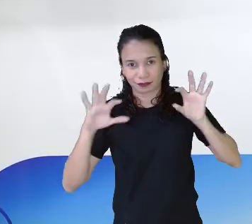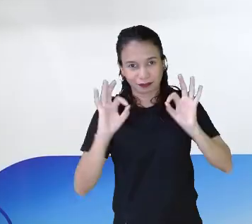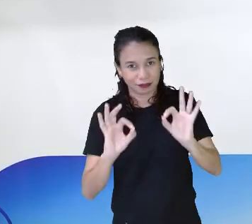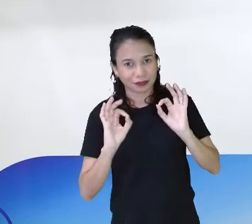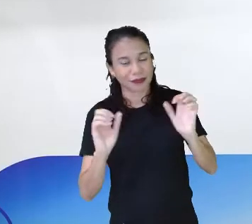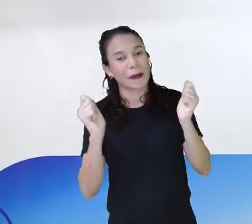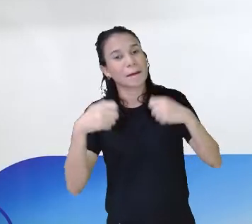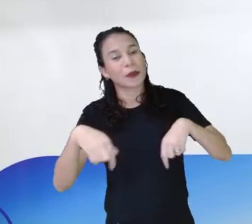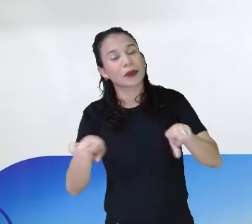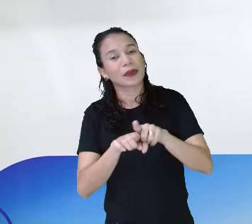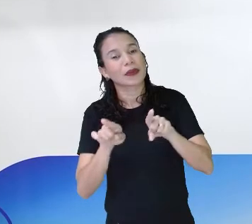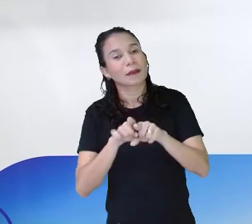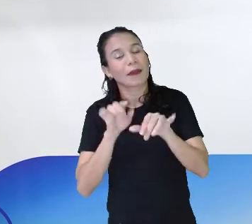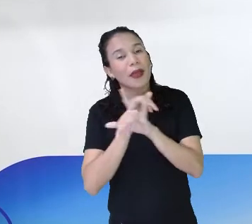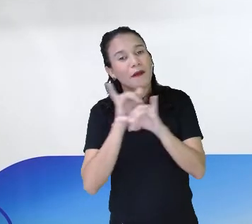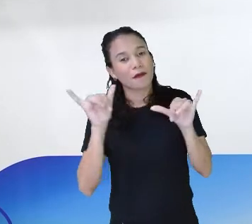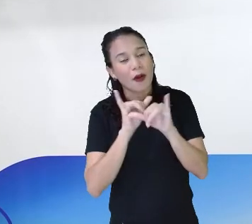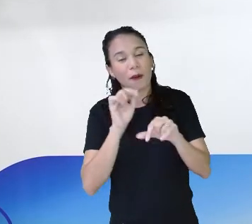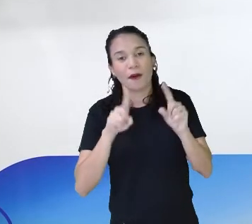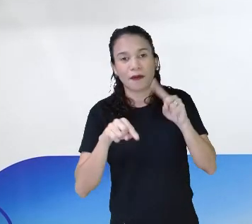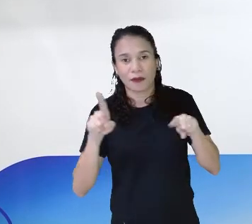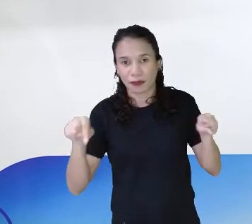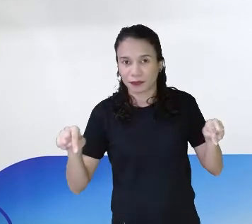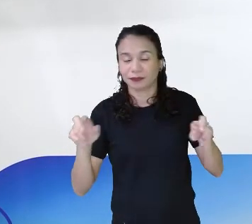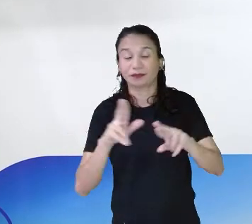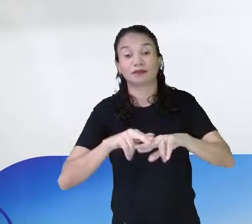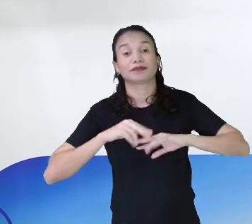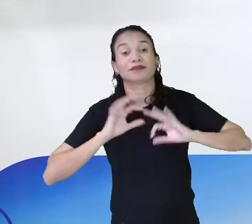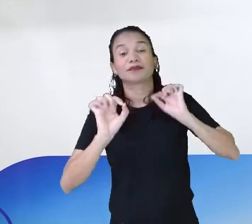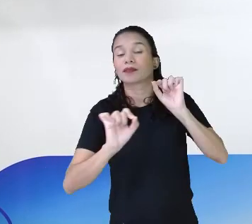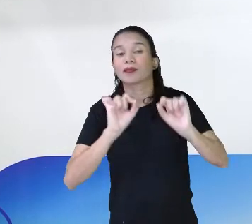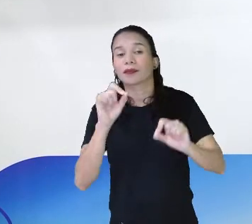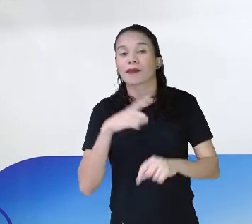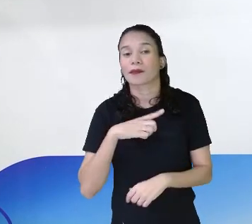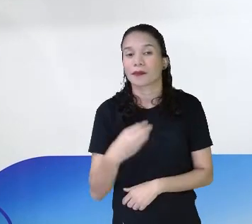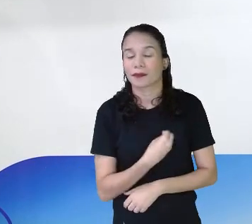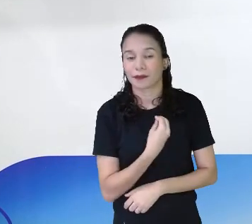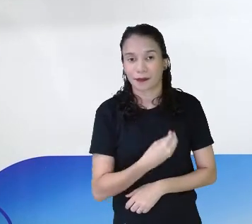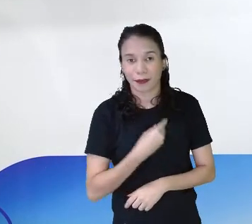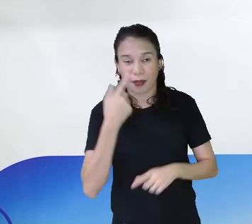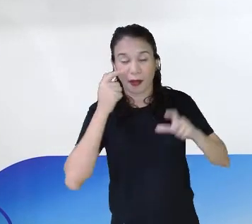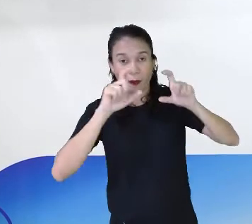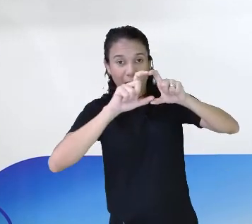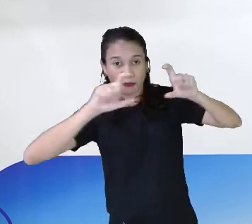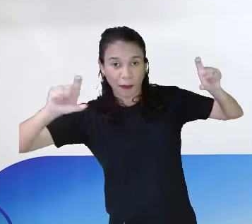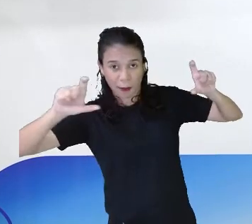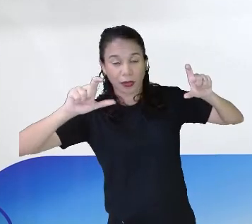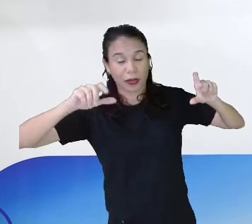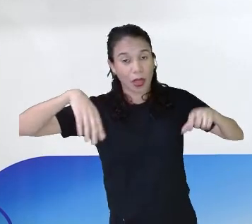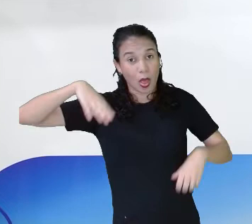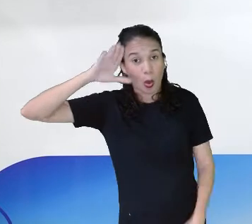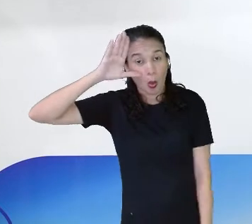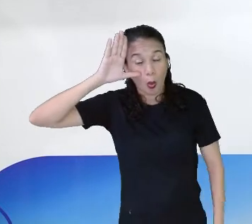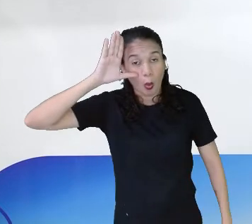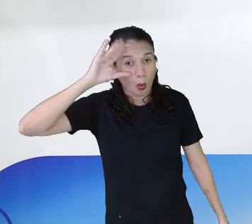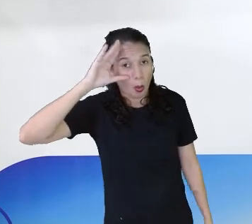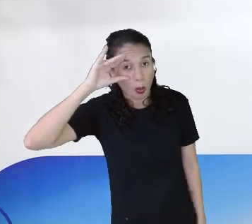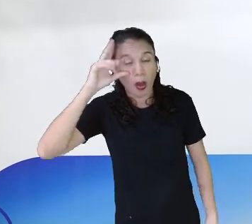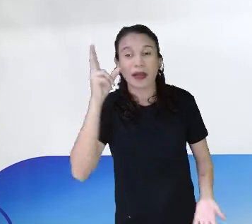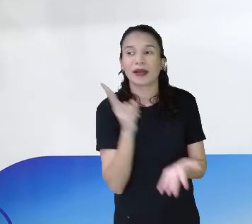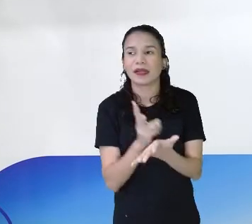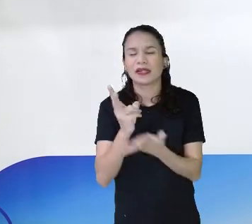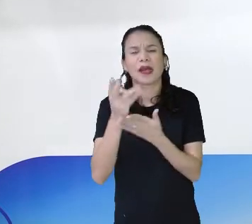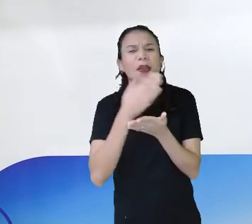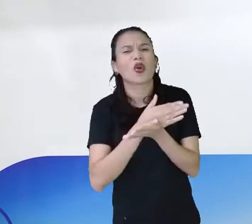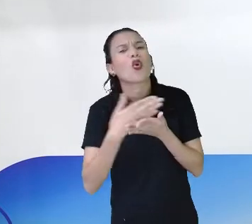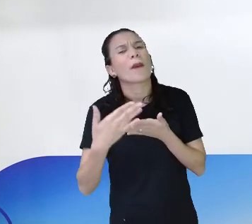Podem trazer informações variadas. E aí, o que é que acontece? O verbete de curiosidade sempre vai iniciar com